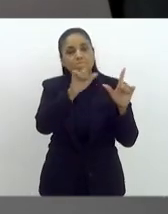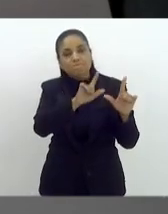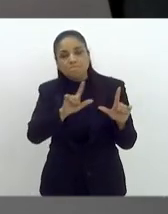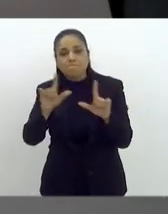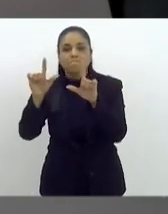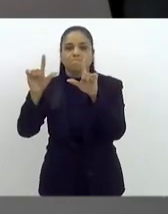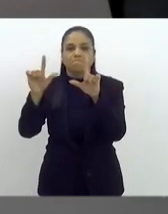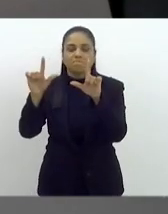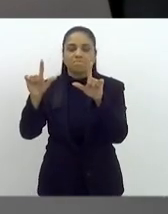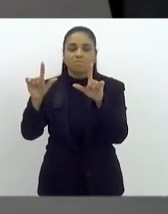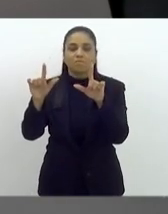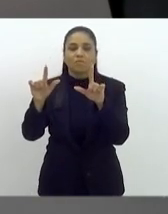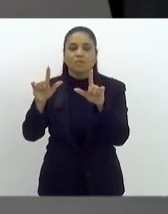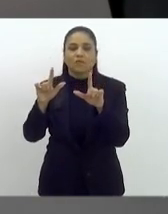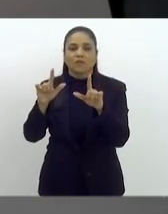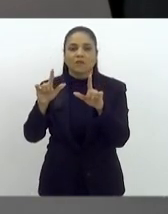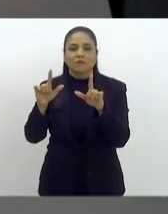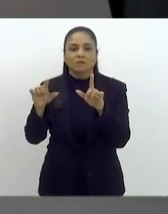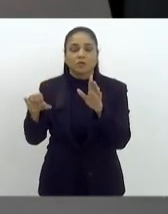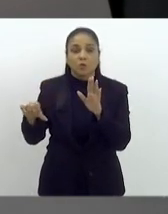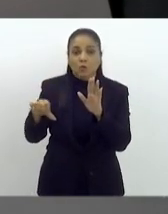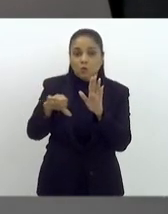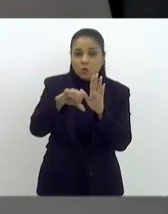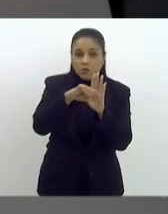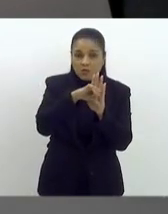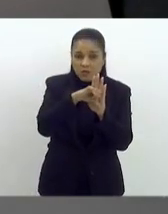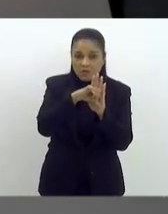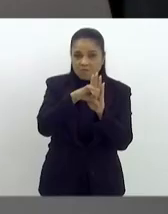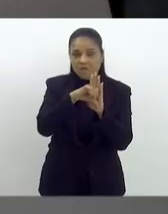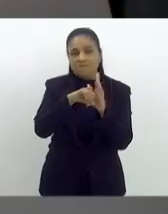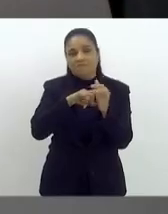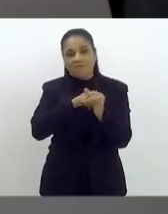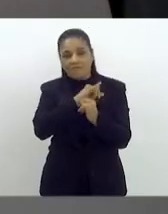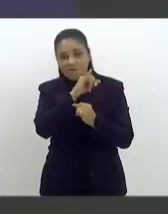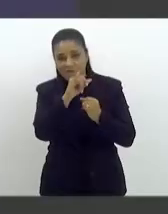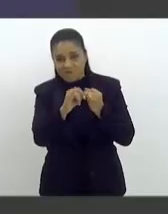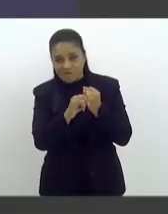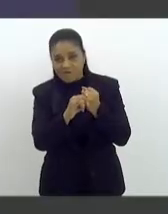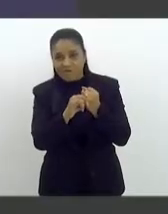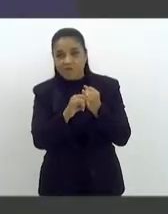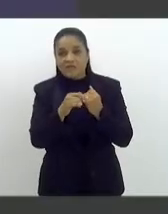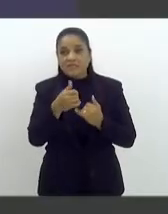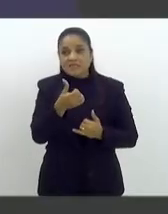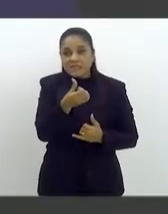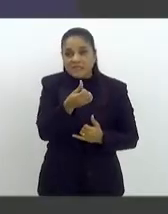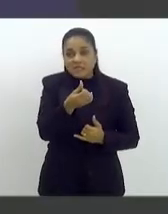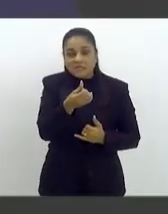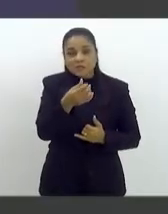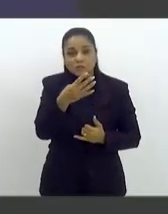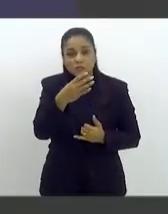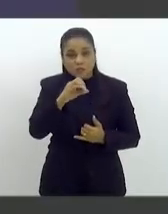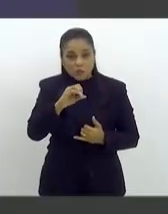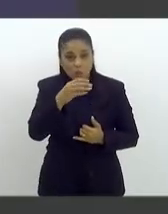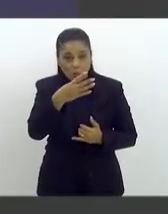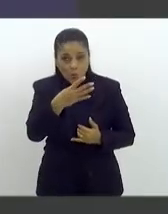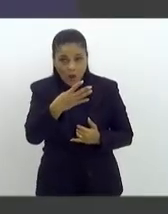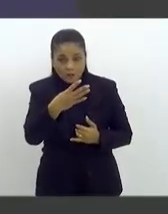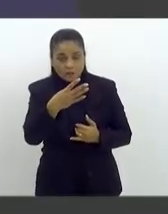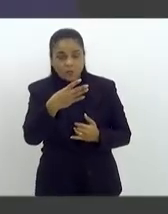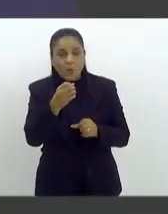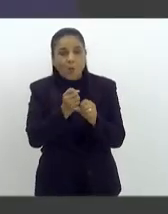em relação ao Crime distal que então foram 600 e quatro vítimas no ano de